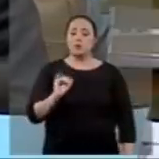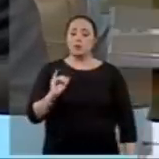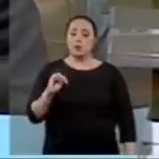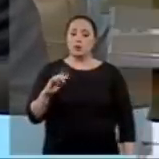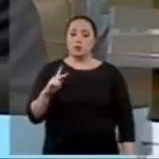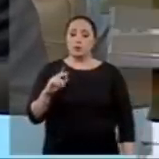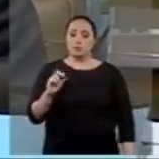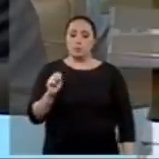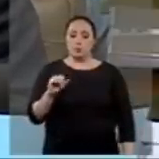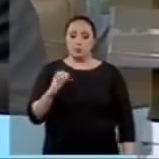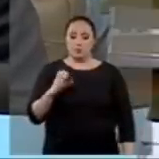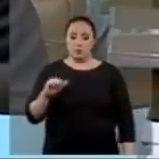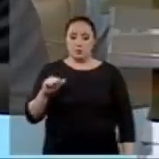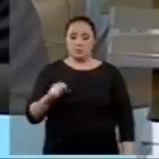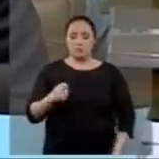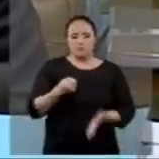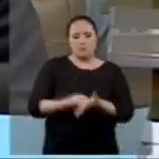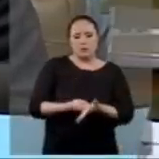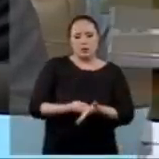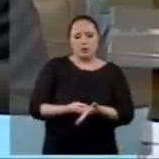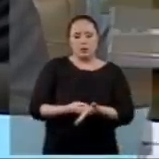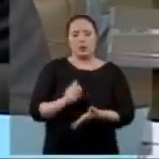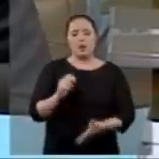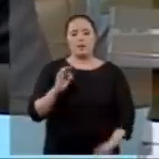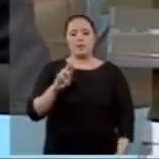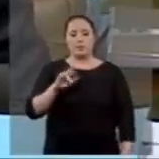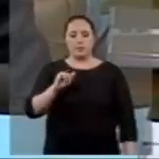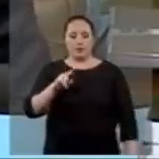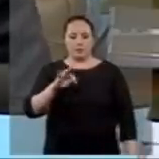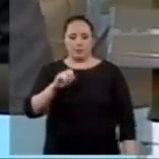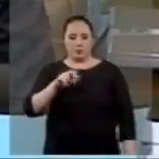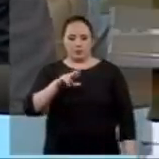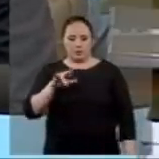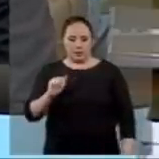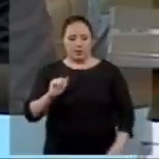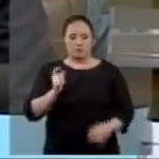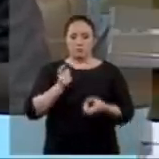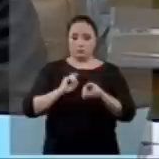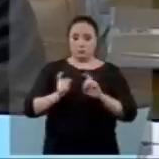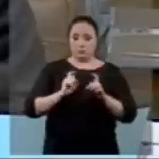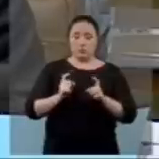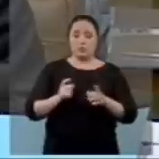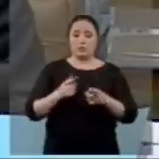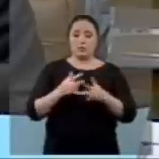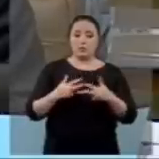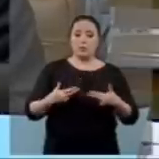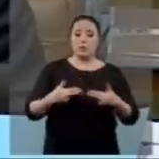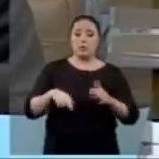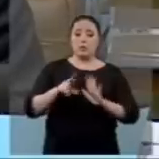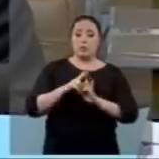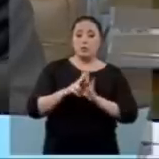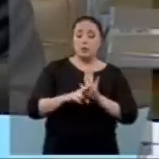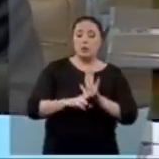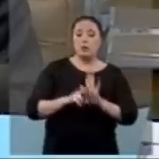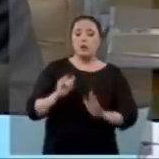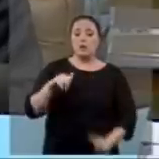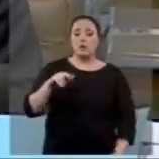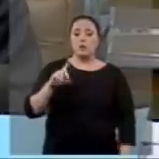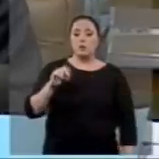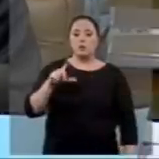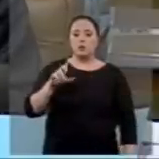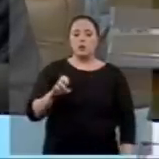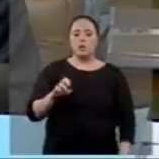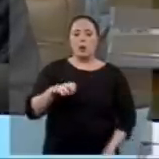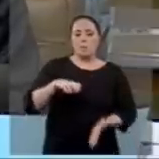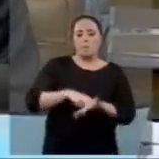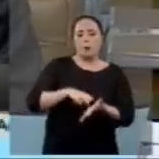imposição pela autoridade tributária, pela administração tributária, de restrições de índole punitiva,